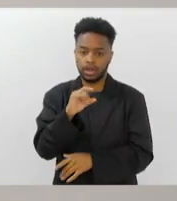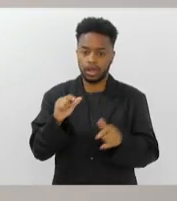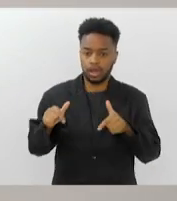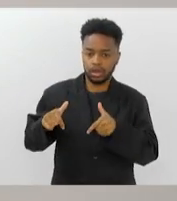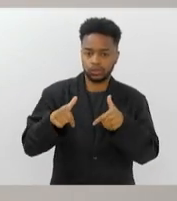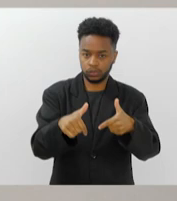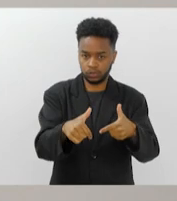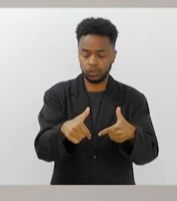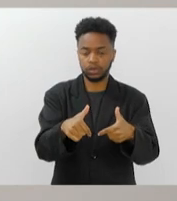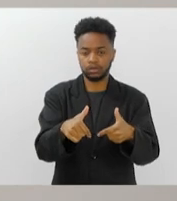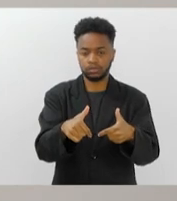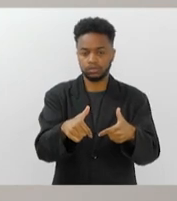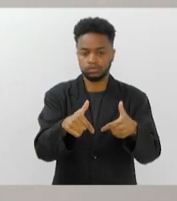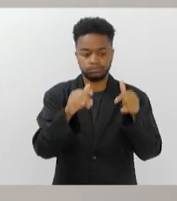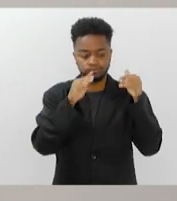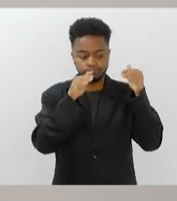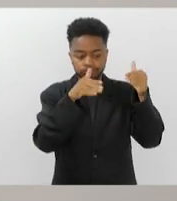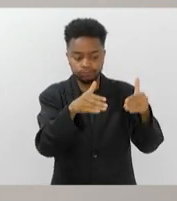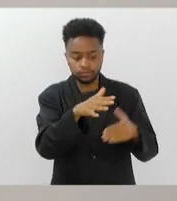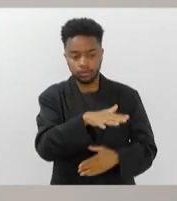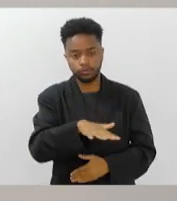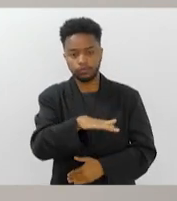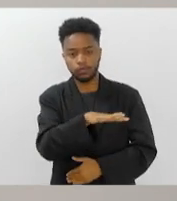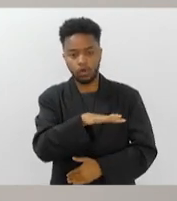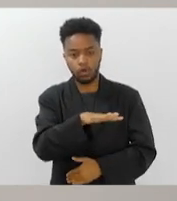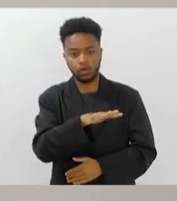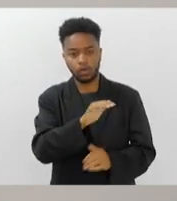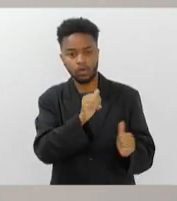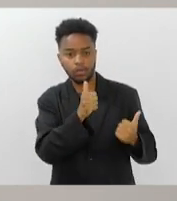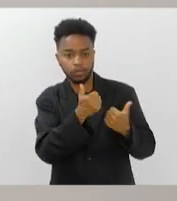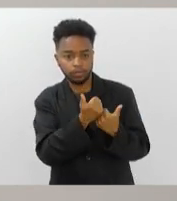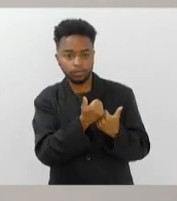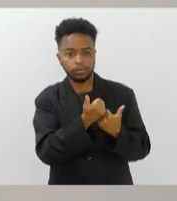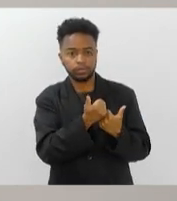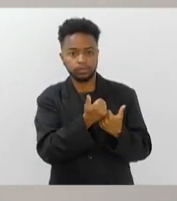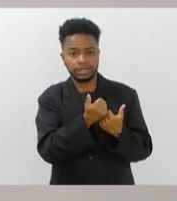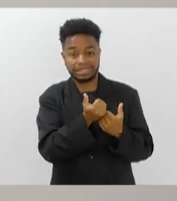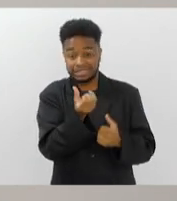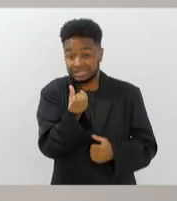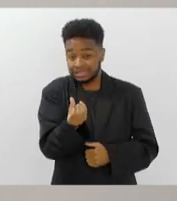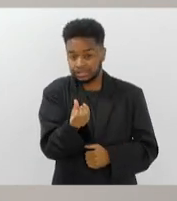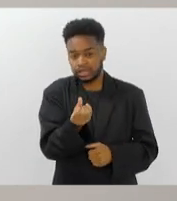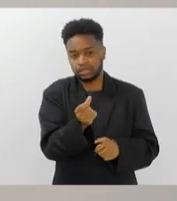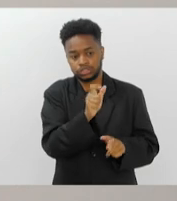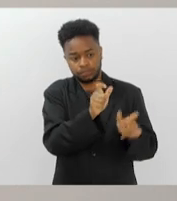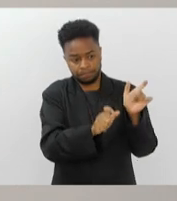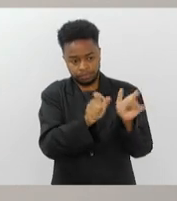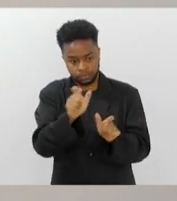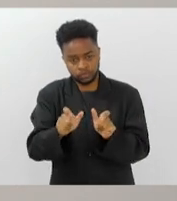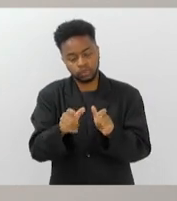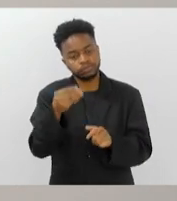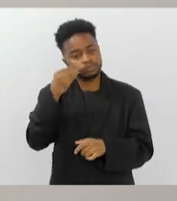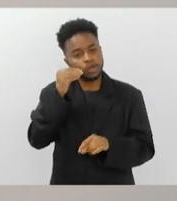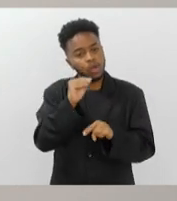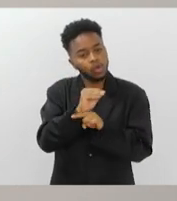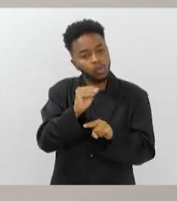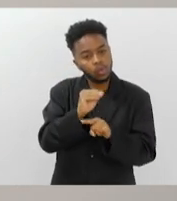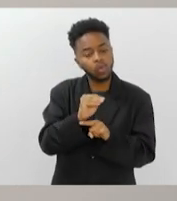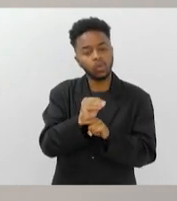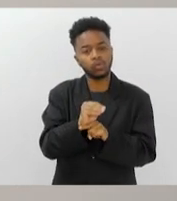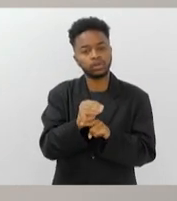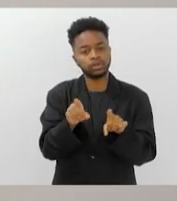eh especificamente na assistência aos seis pacientes no Cuidado né oferecendo